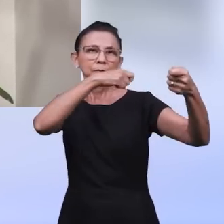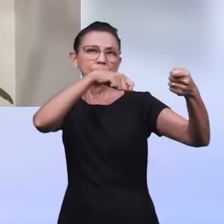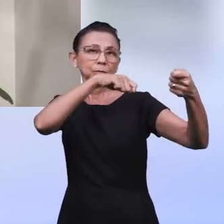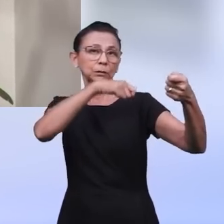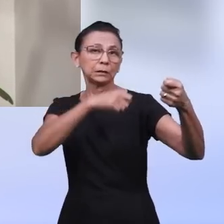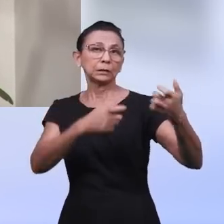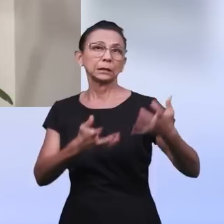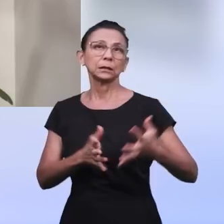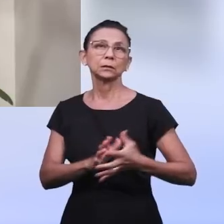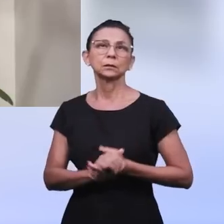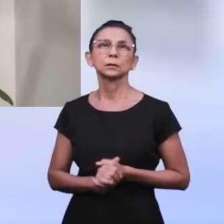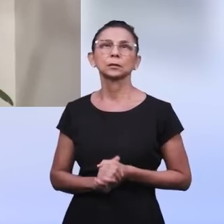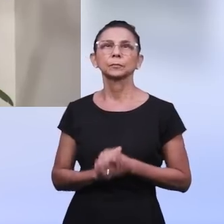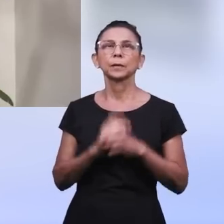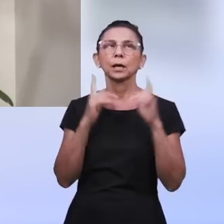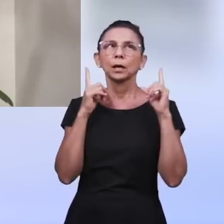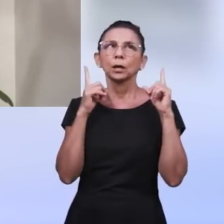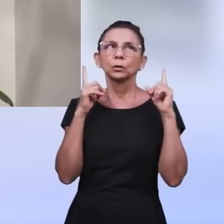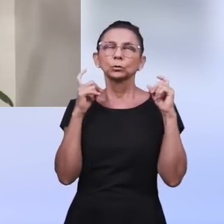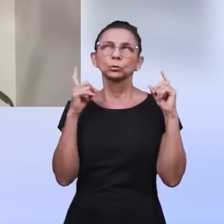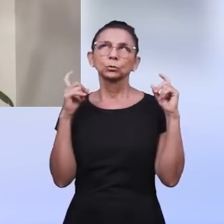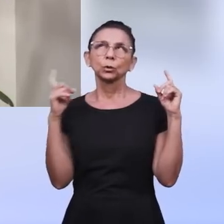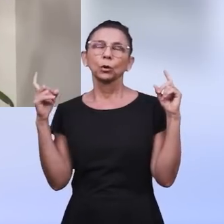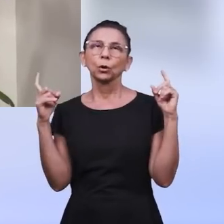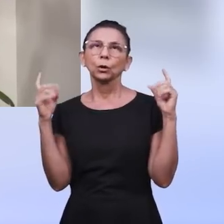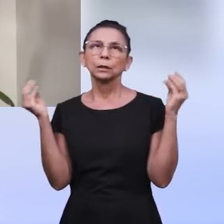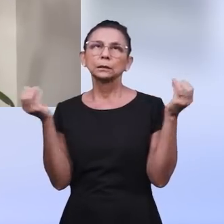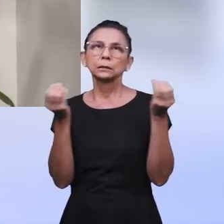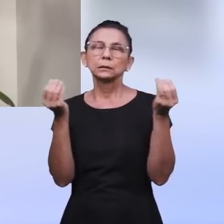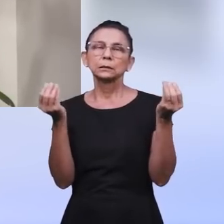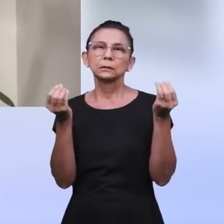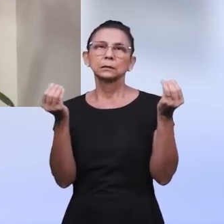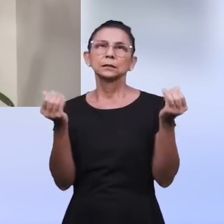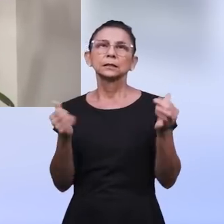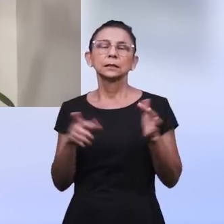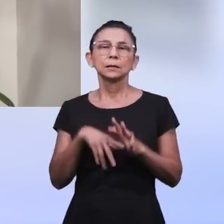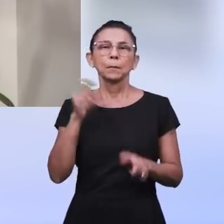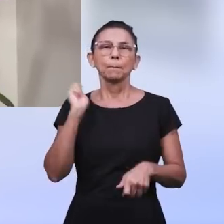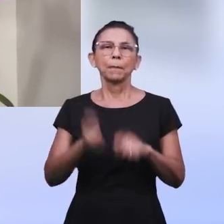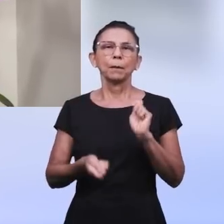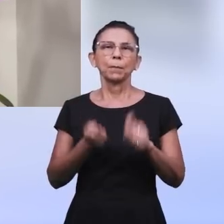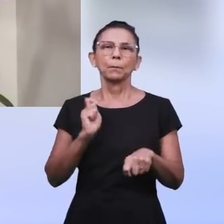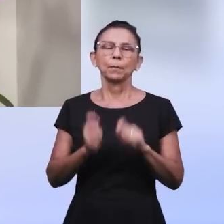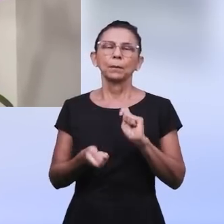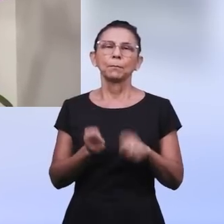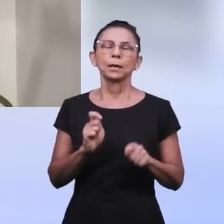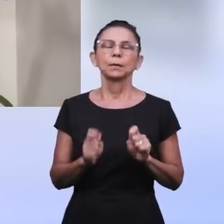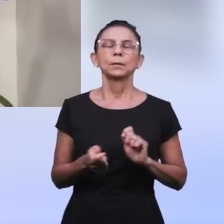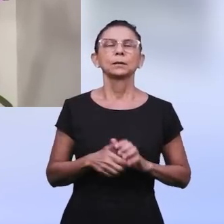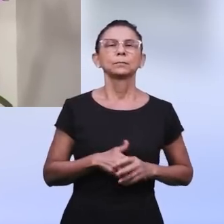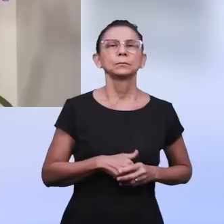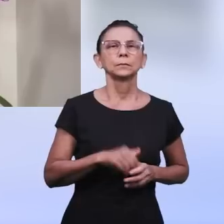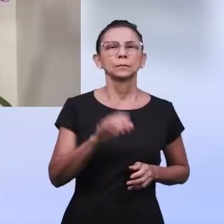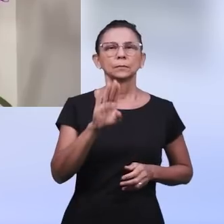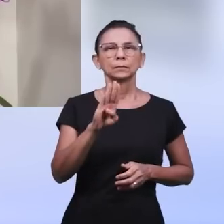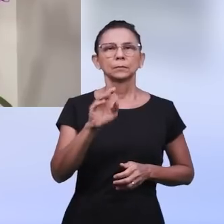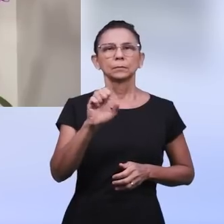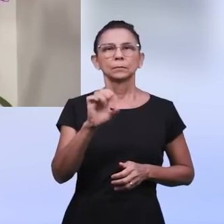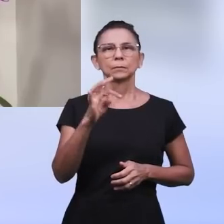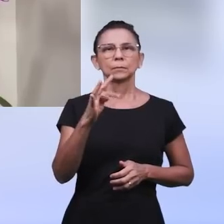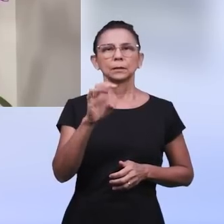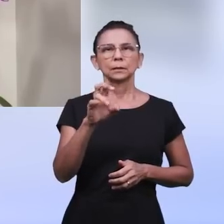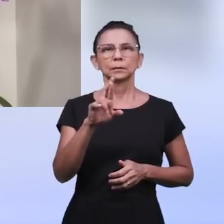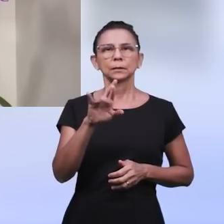o teclado, violão e violino, e também foram ensinados o som, a prática do som, e também a